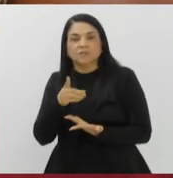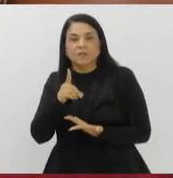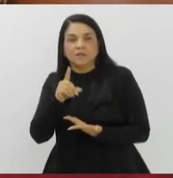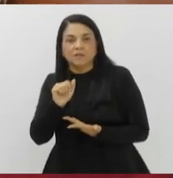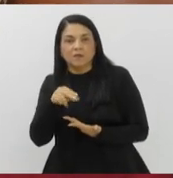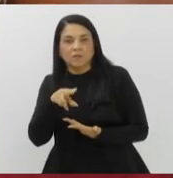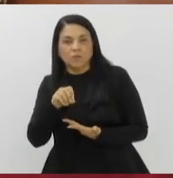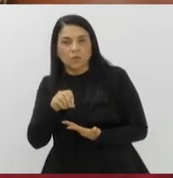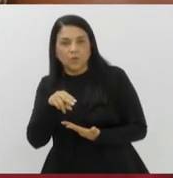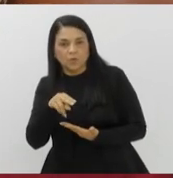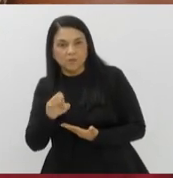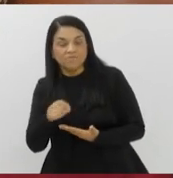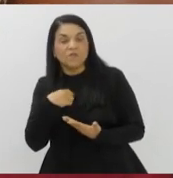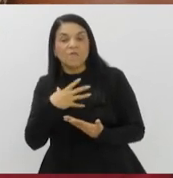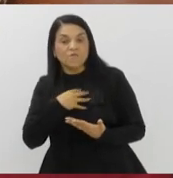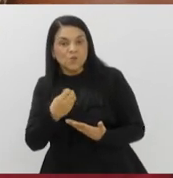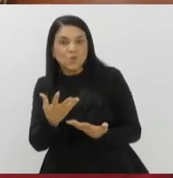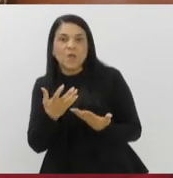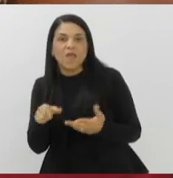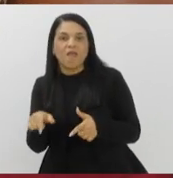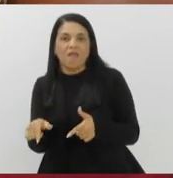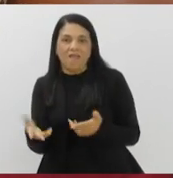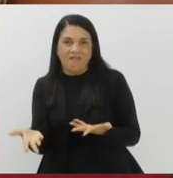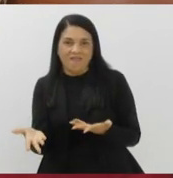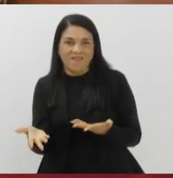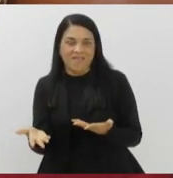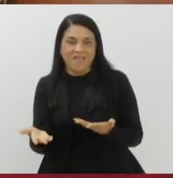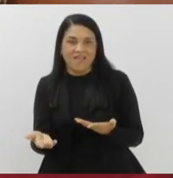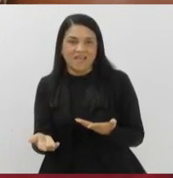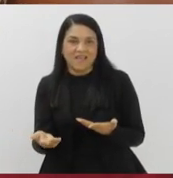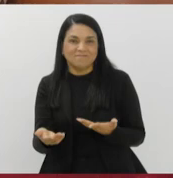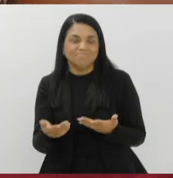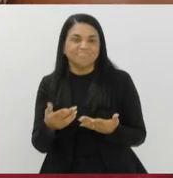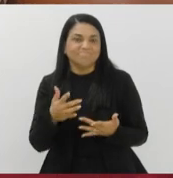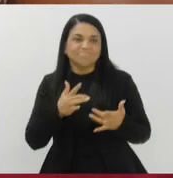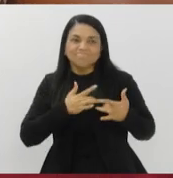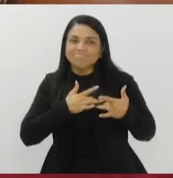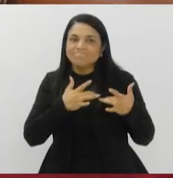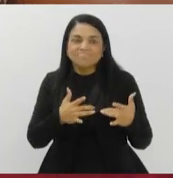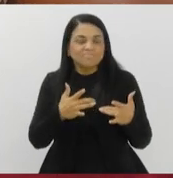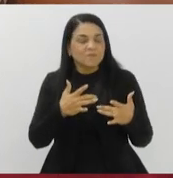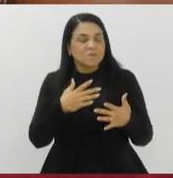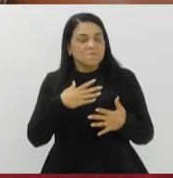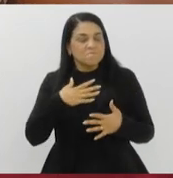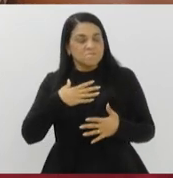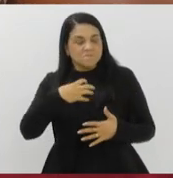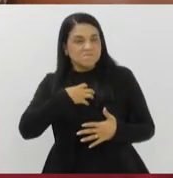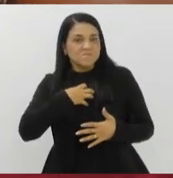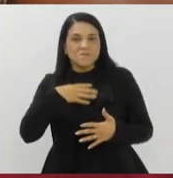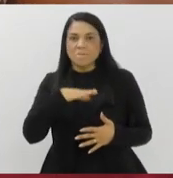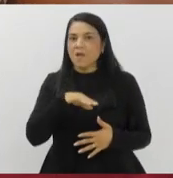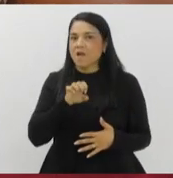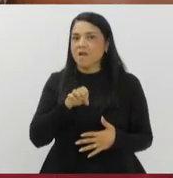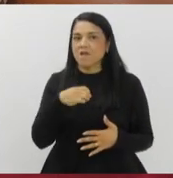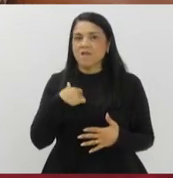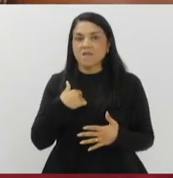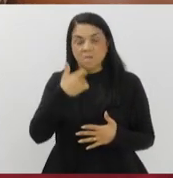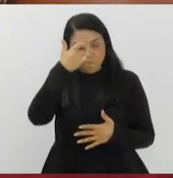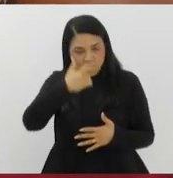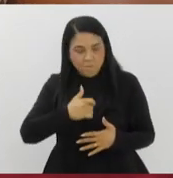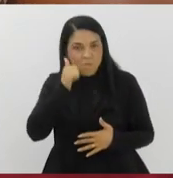quer? É isso que ele quer. E isso não tem nem muito mais gratificante do que para uma mãe, do que para uma mulher. Mãe